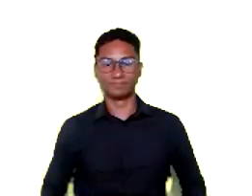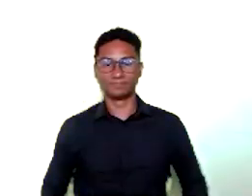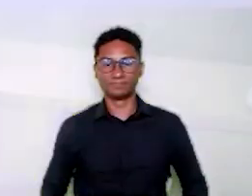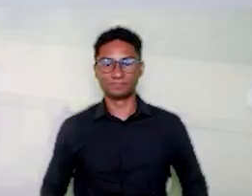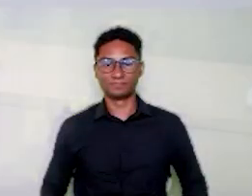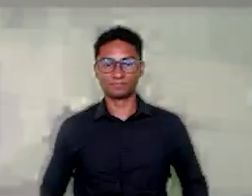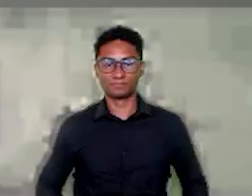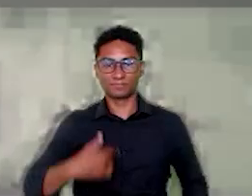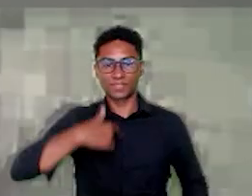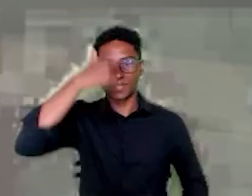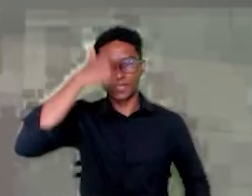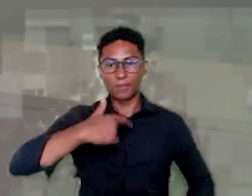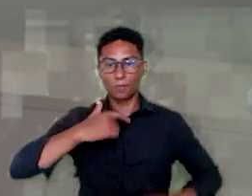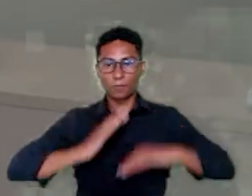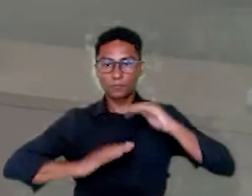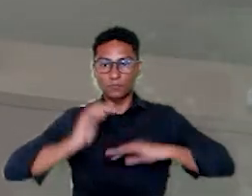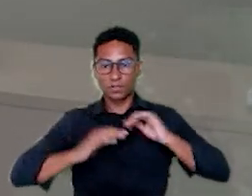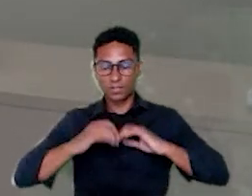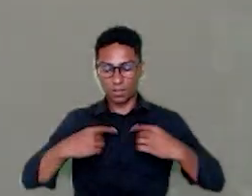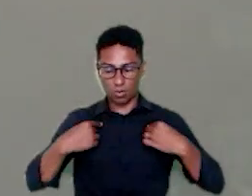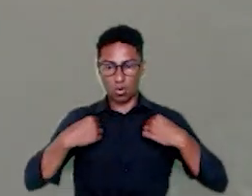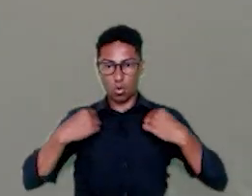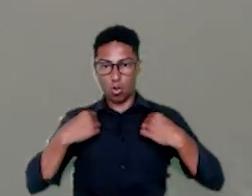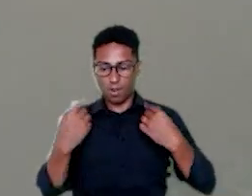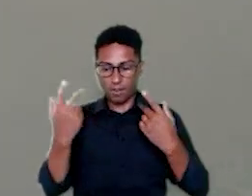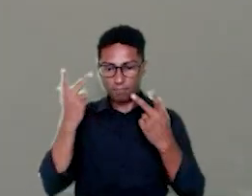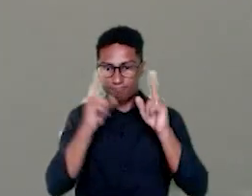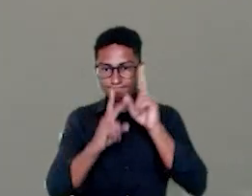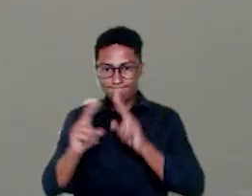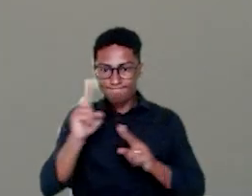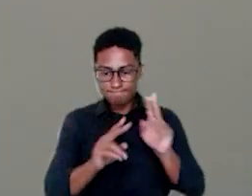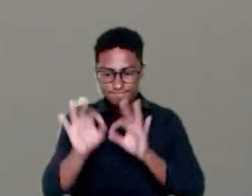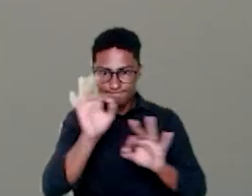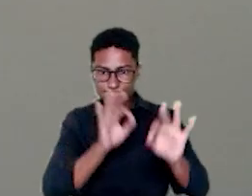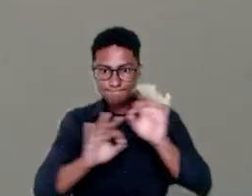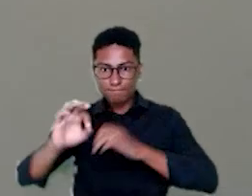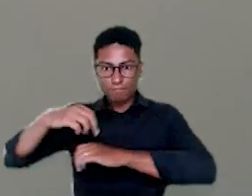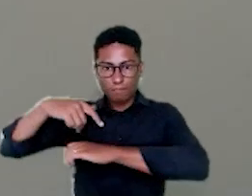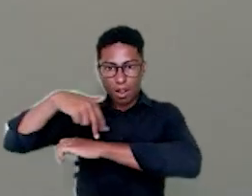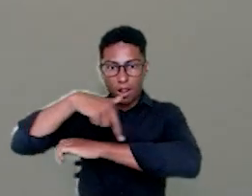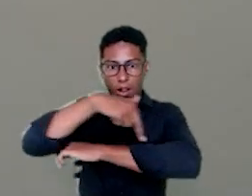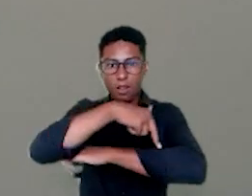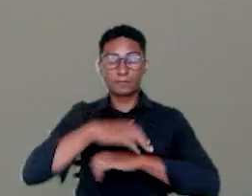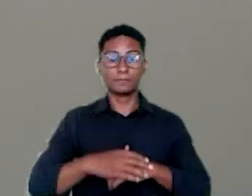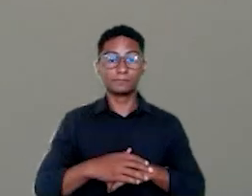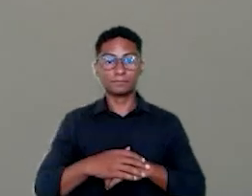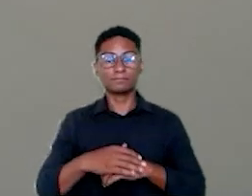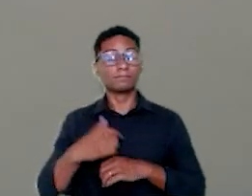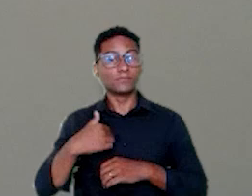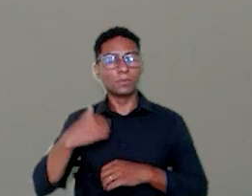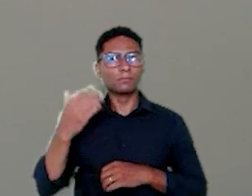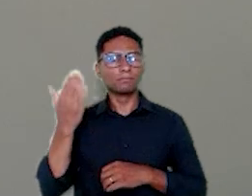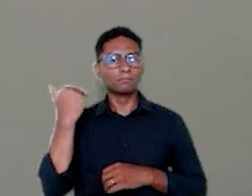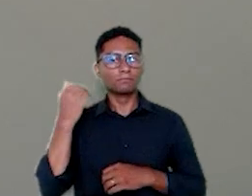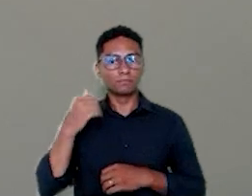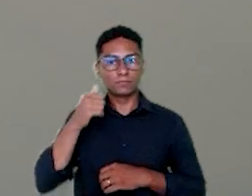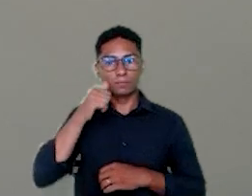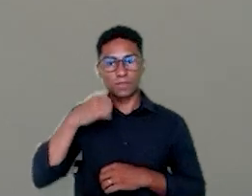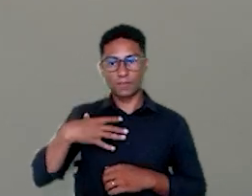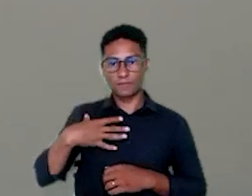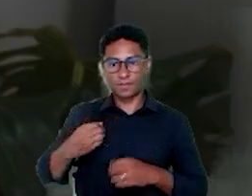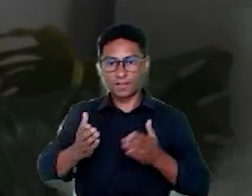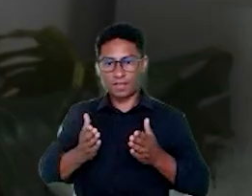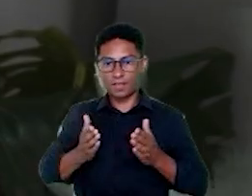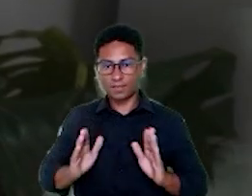Eu sou estilista há mais de 23 anos e a minha experiência com a maternidade, após o nascimento da minha filha, hoje com